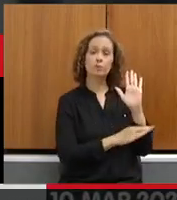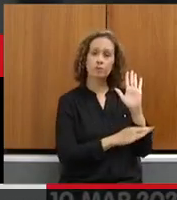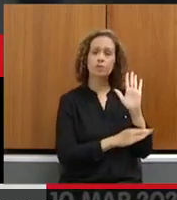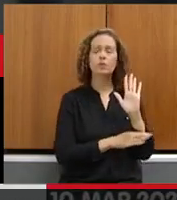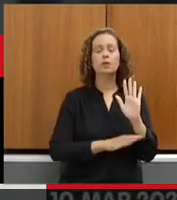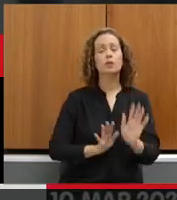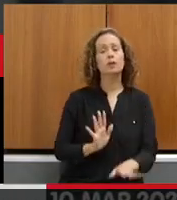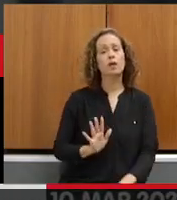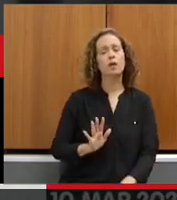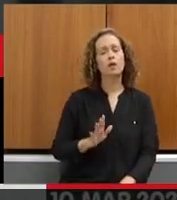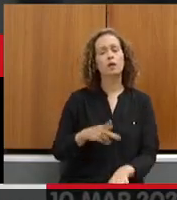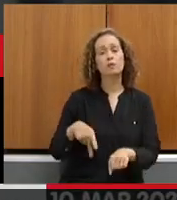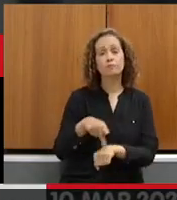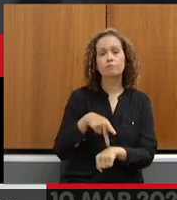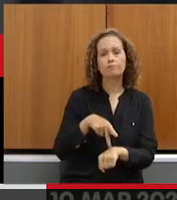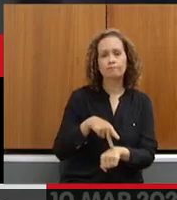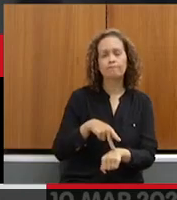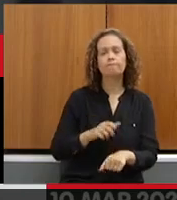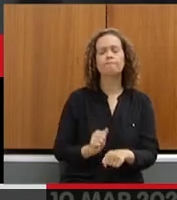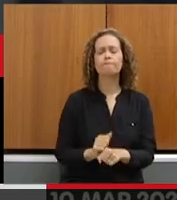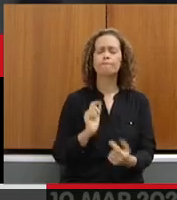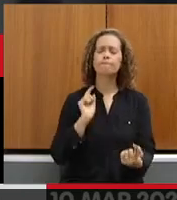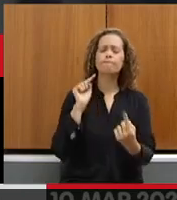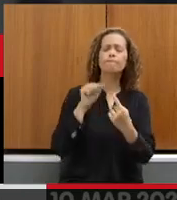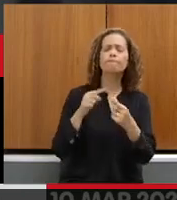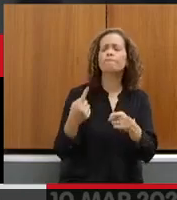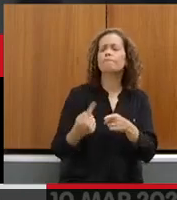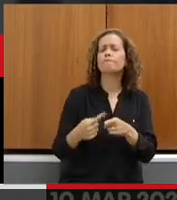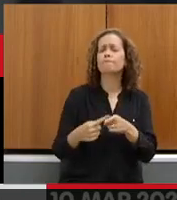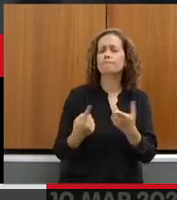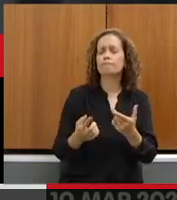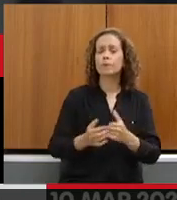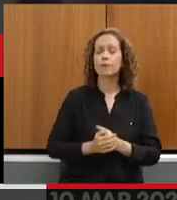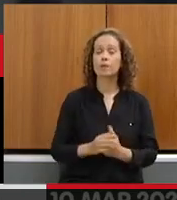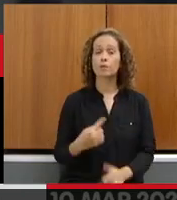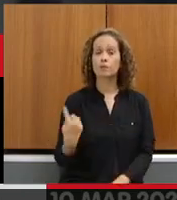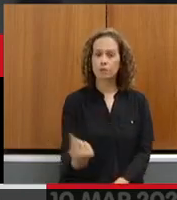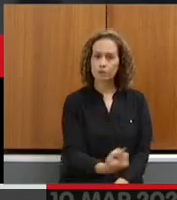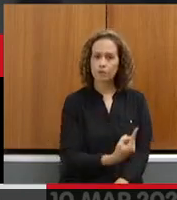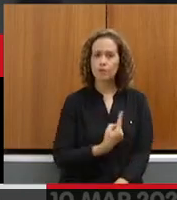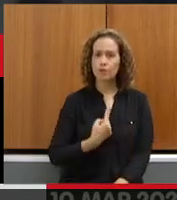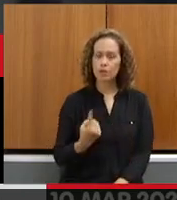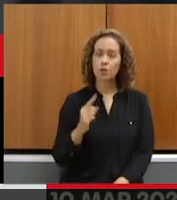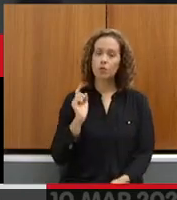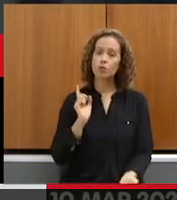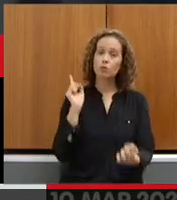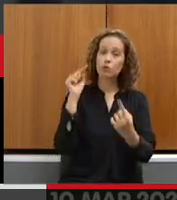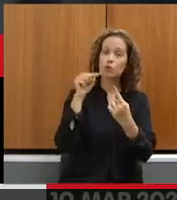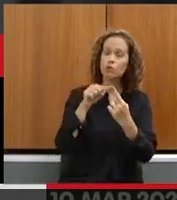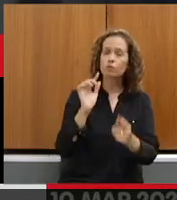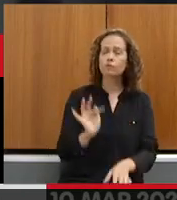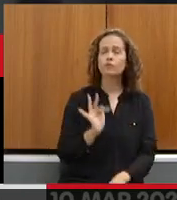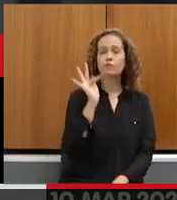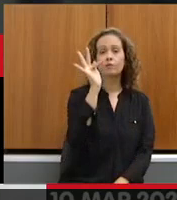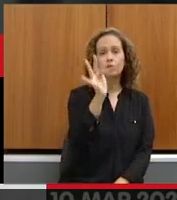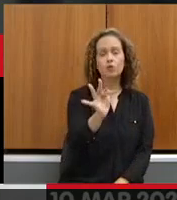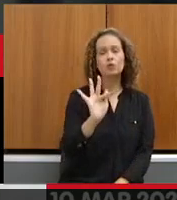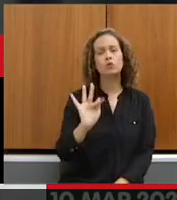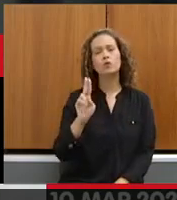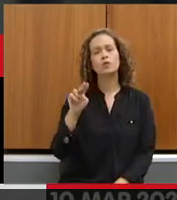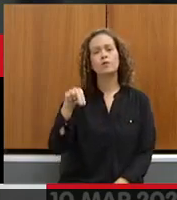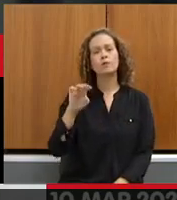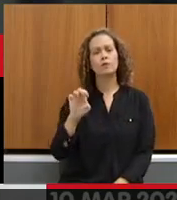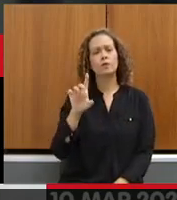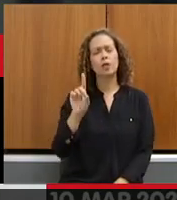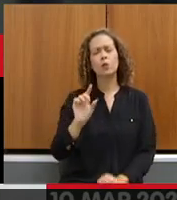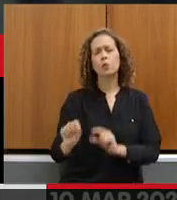imunização porque nós temos de subjetivo porque para nós o objetivo futuro nosso da funet